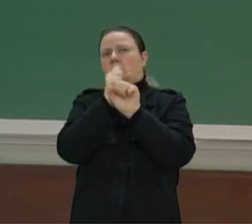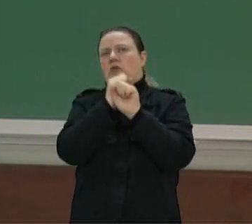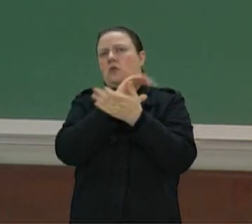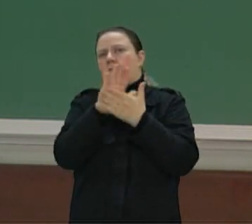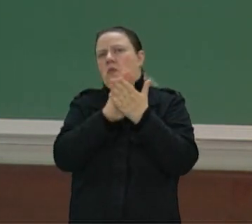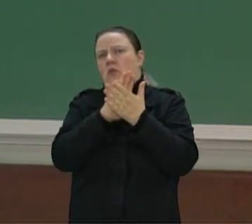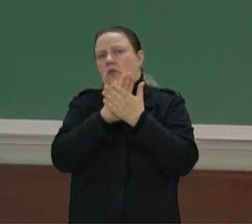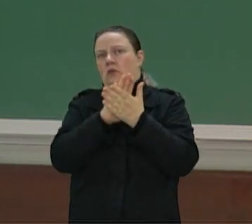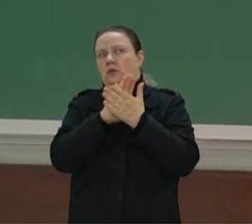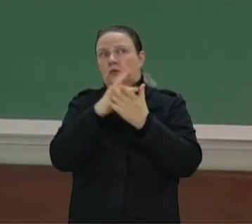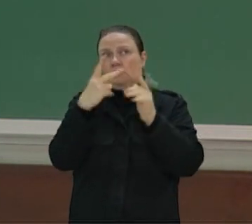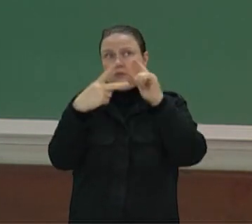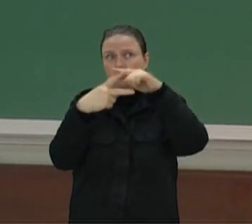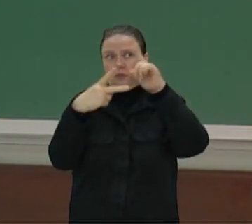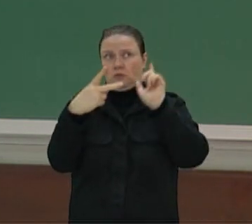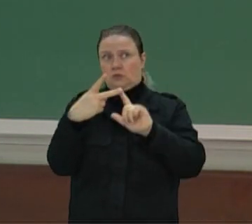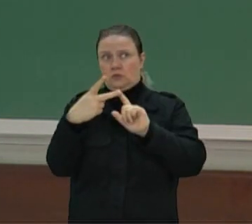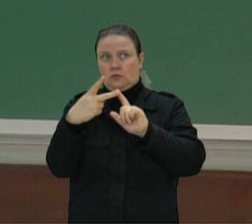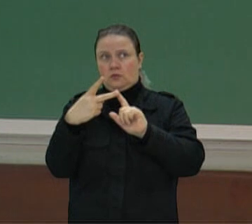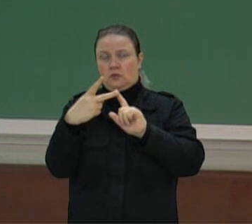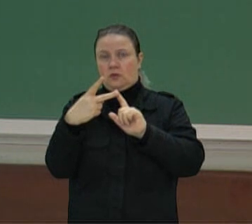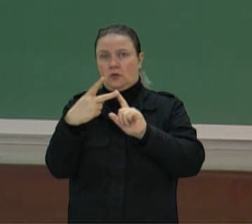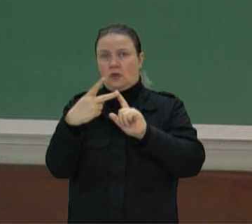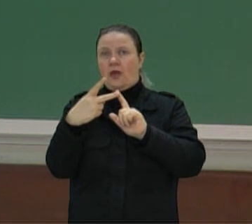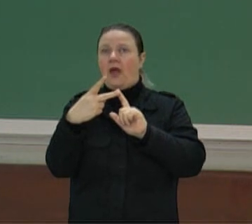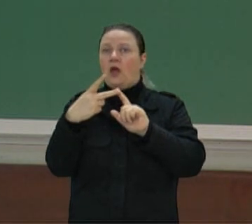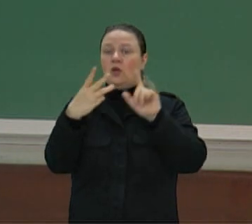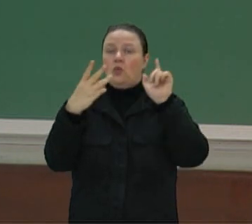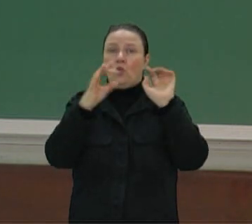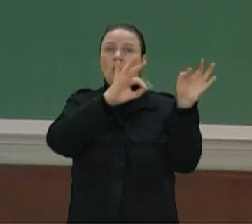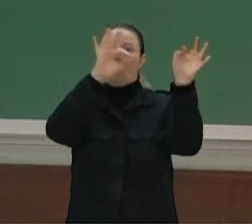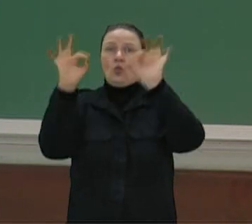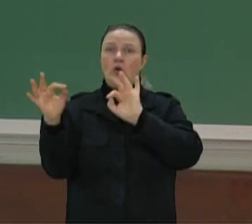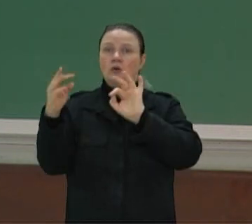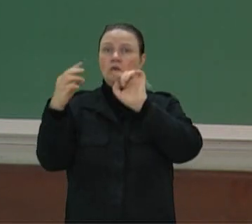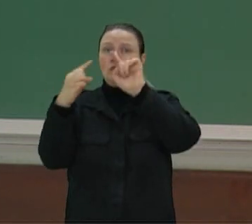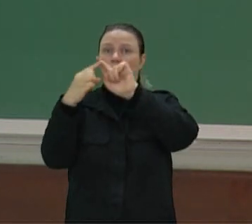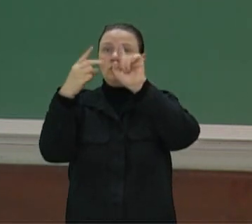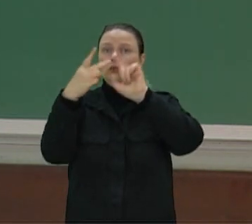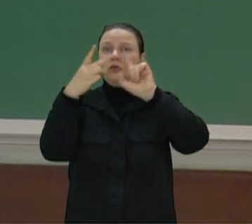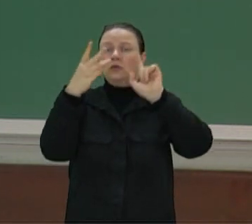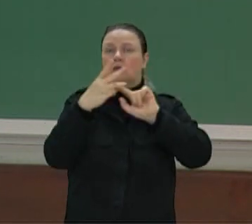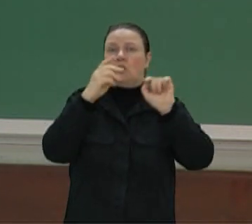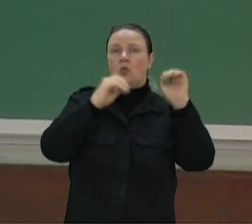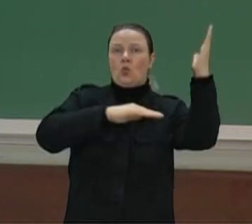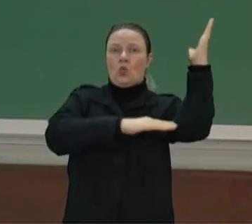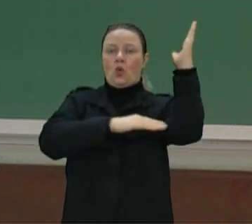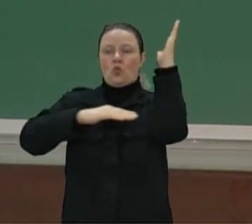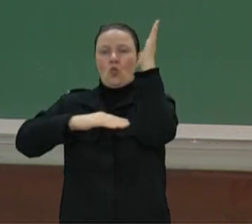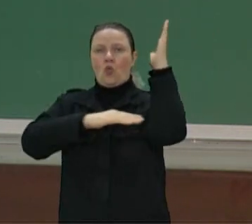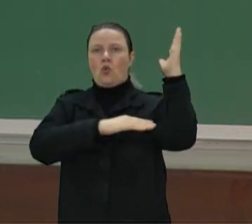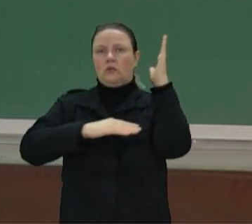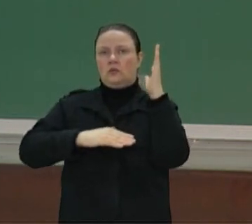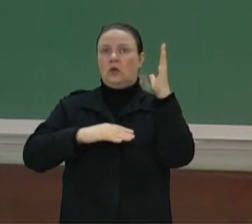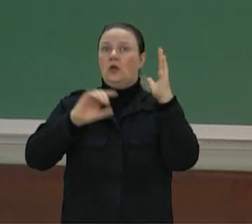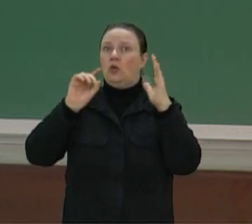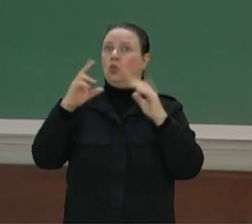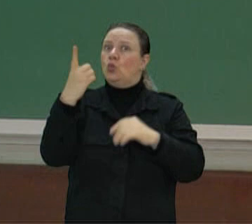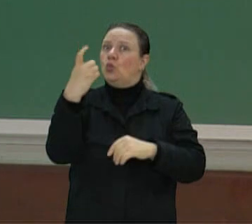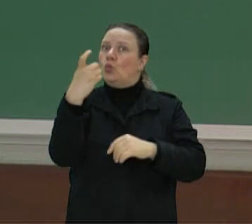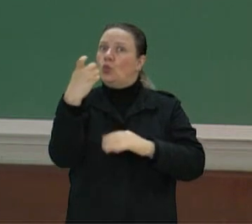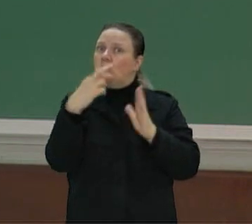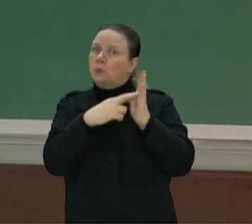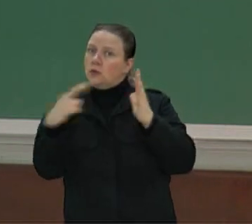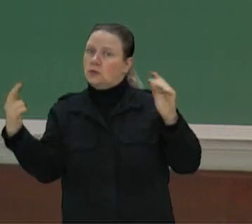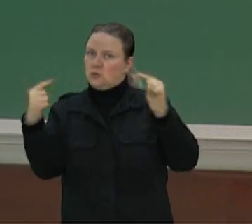aqui 2 gráficos e nesse slide eu tenho mais 3. Qual é o resultado certo, né? É só um, beleza? Vamos fazer